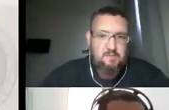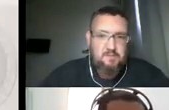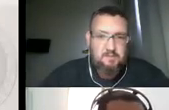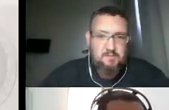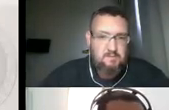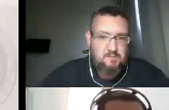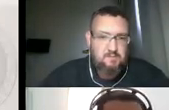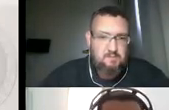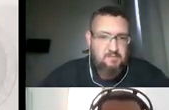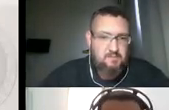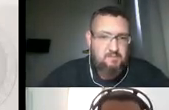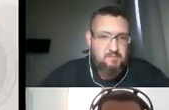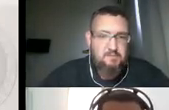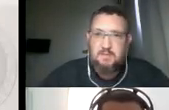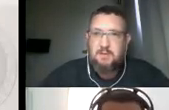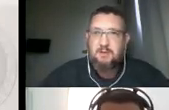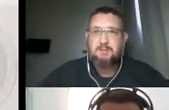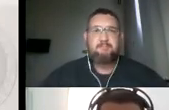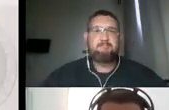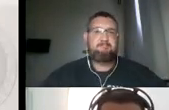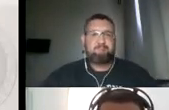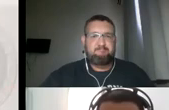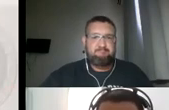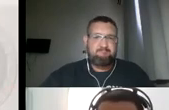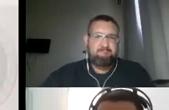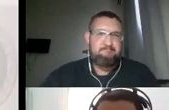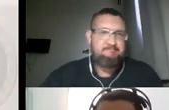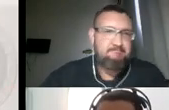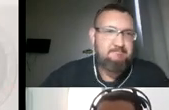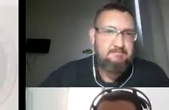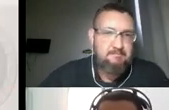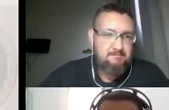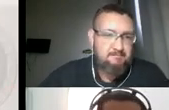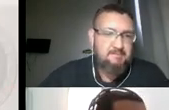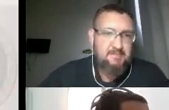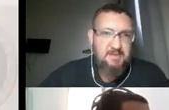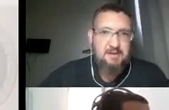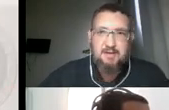e aplicados na ecologia. Aqui é meu e-mail, quem precisar. Então, muito obrigado.